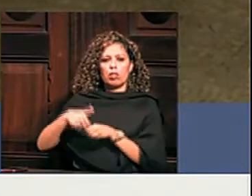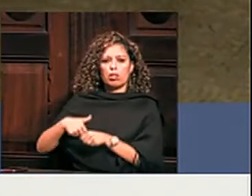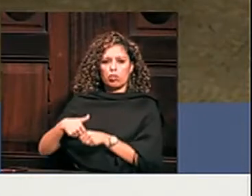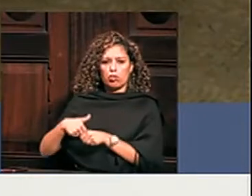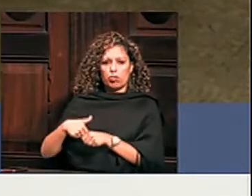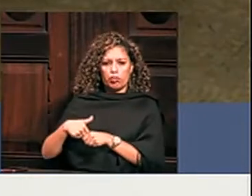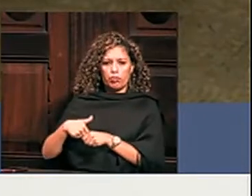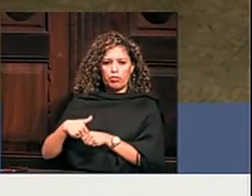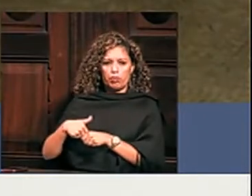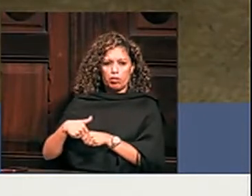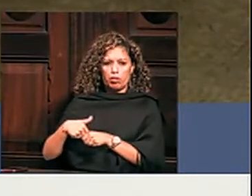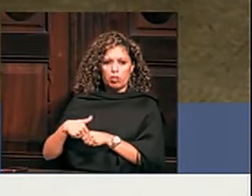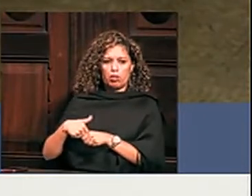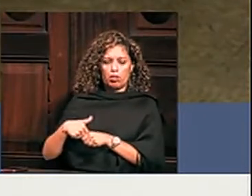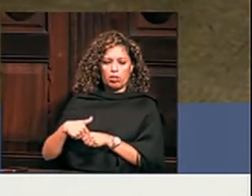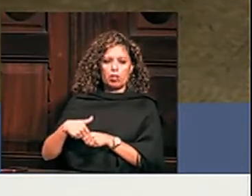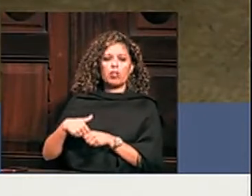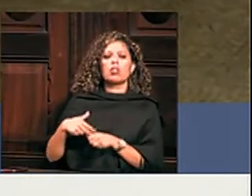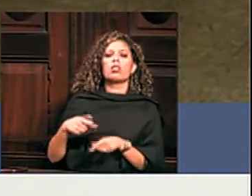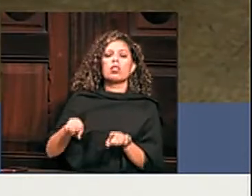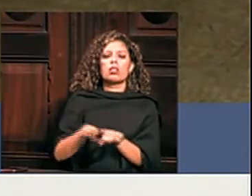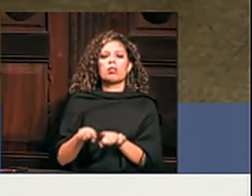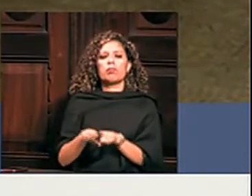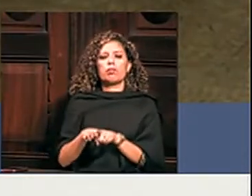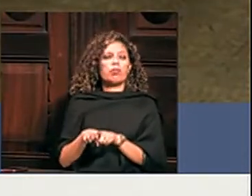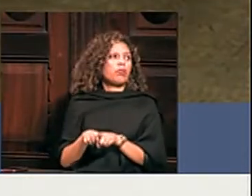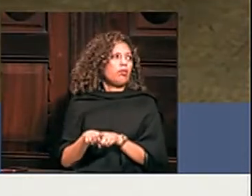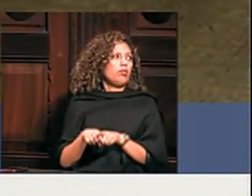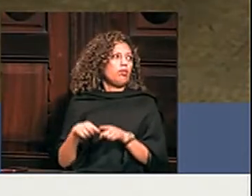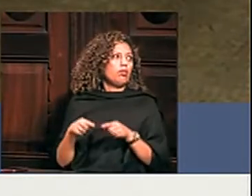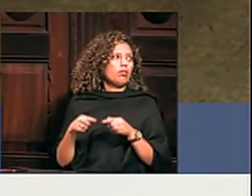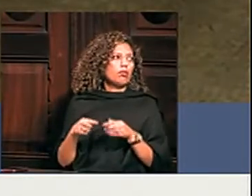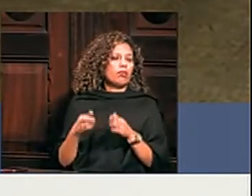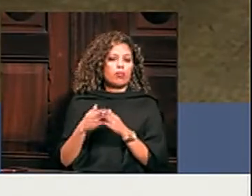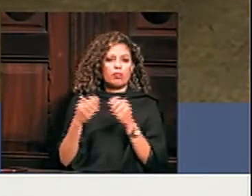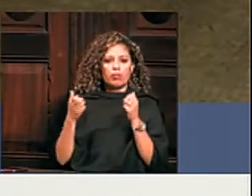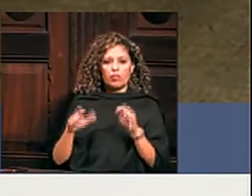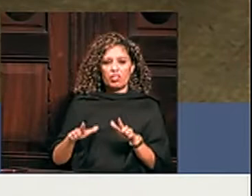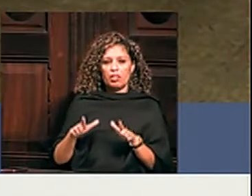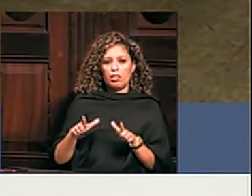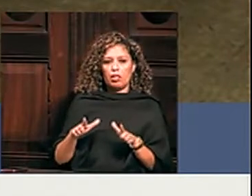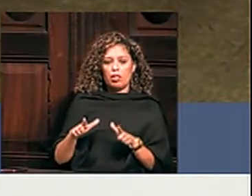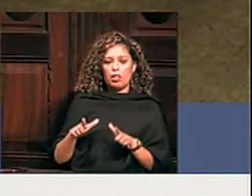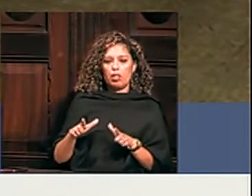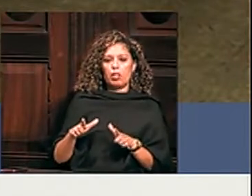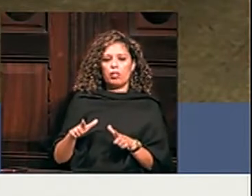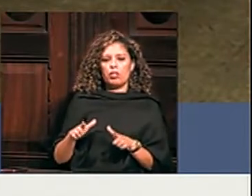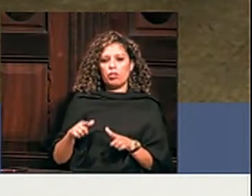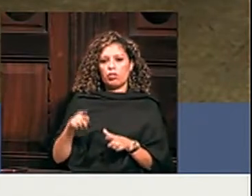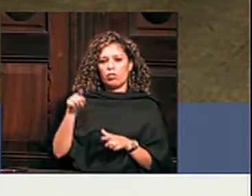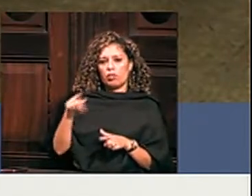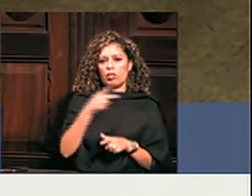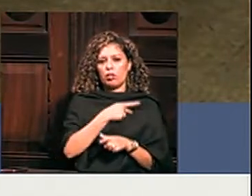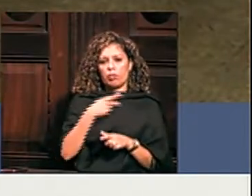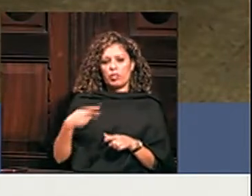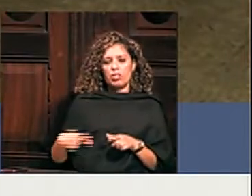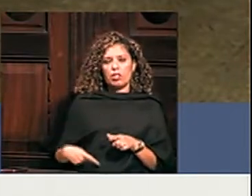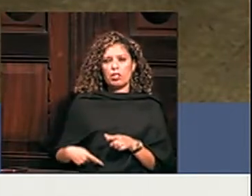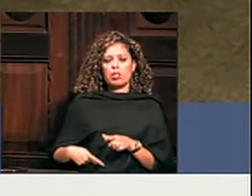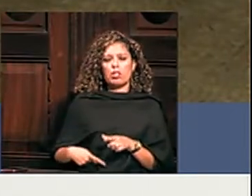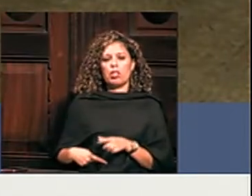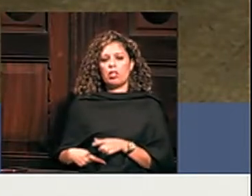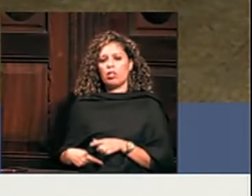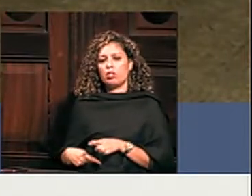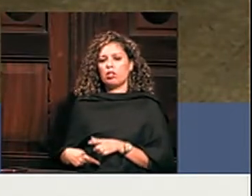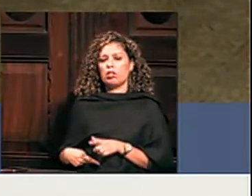que também foi construído nesta casa, permitindo que três eixos pudessem ter,